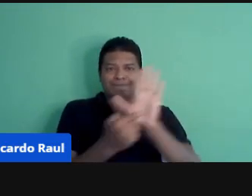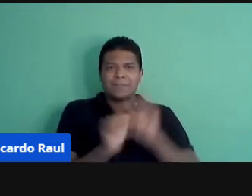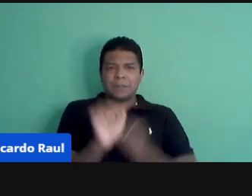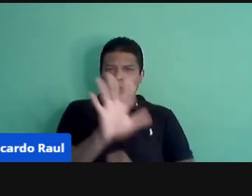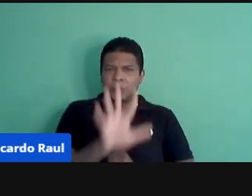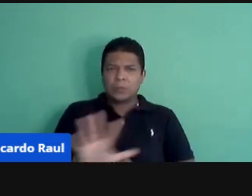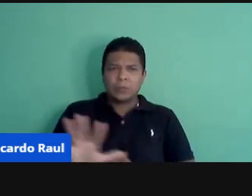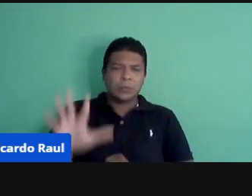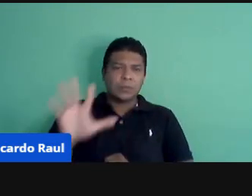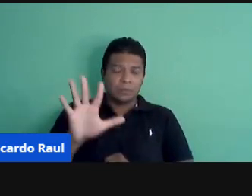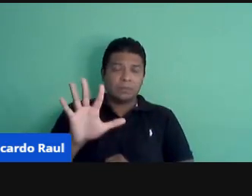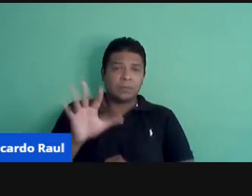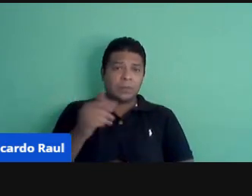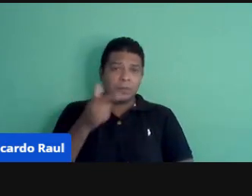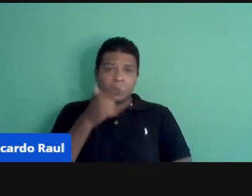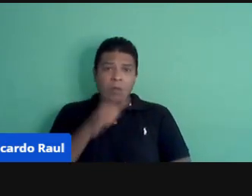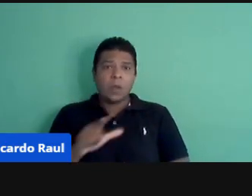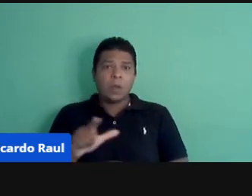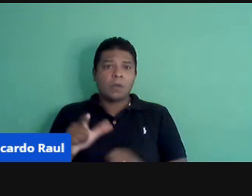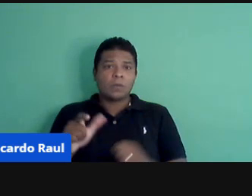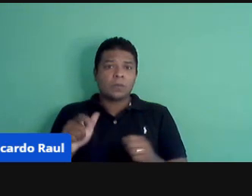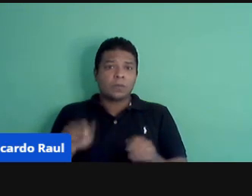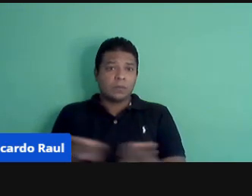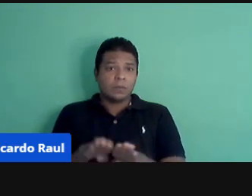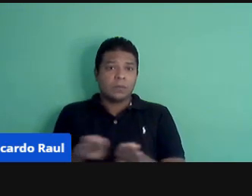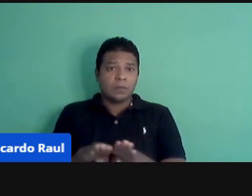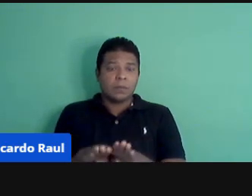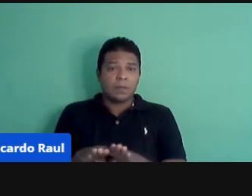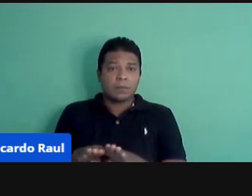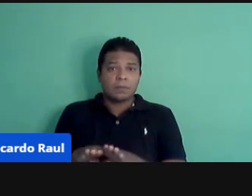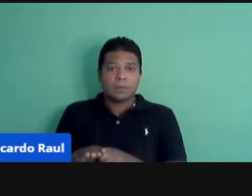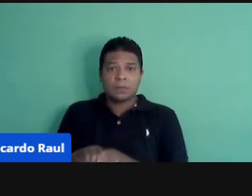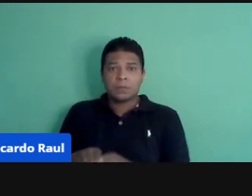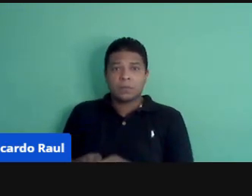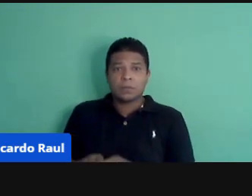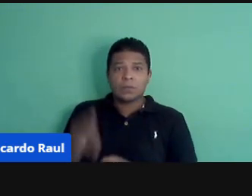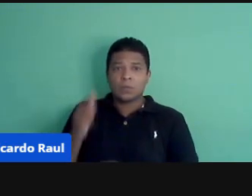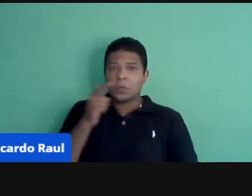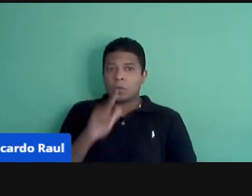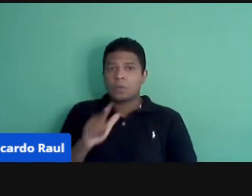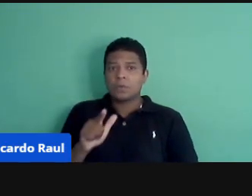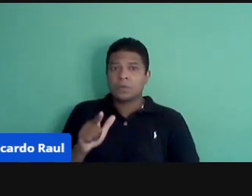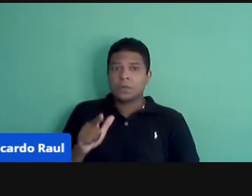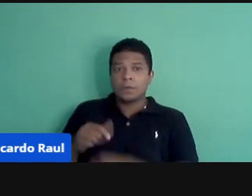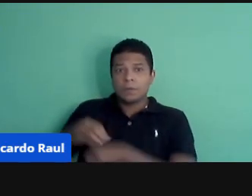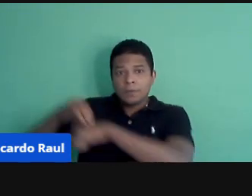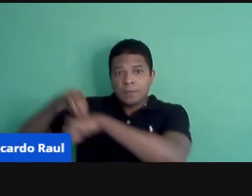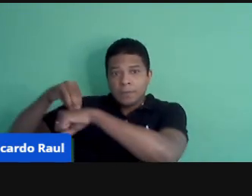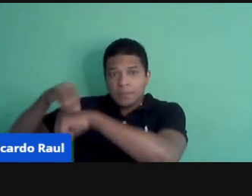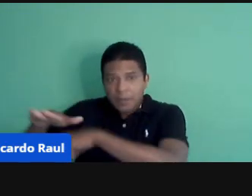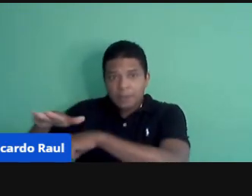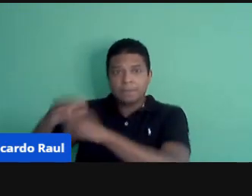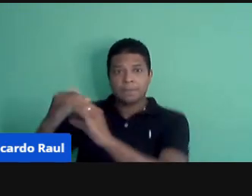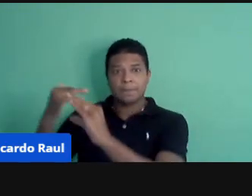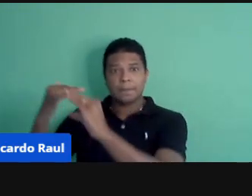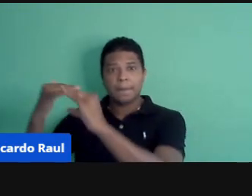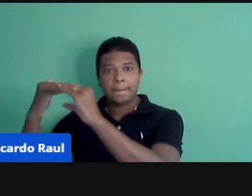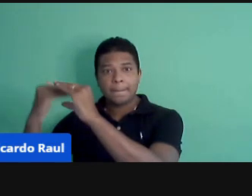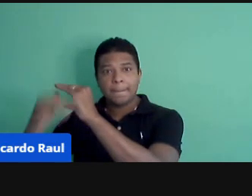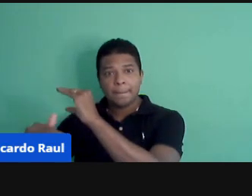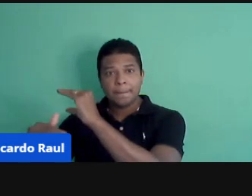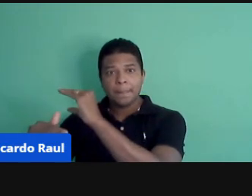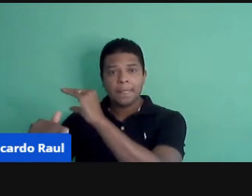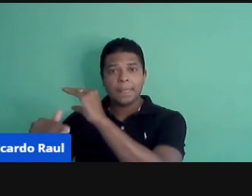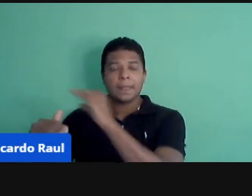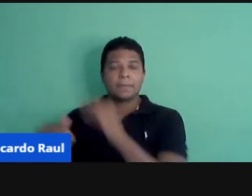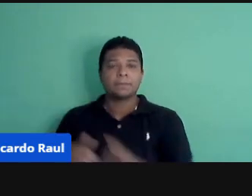e consigo também dar um feedback para ele, eu consigo falar com ele, eu consigo enviar uma mensagem para ele. E, por incrível que